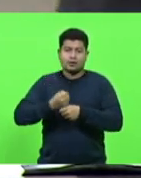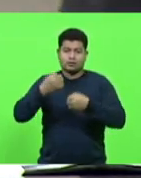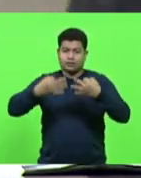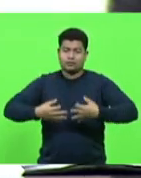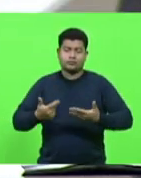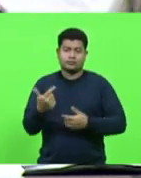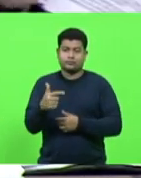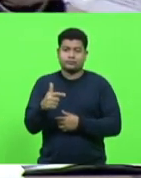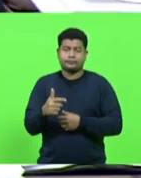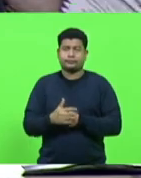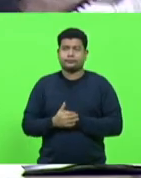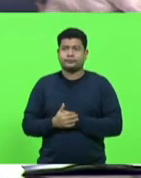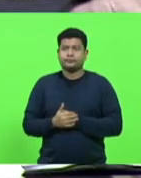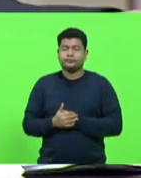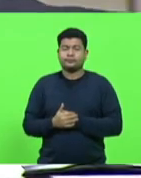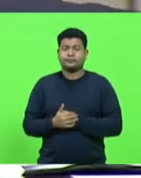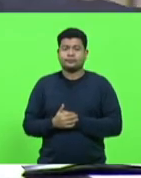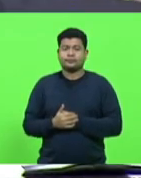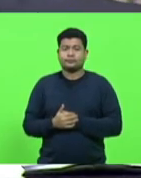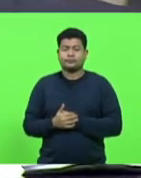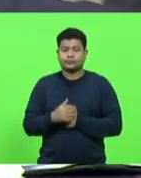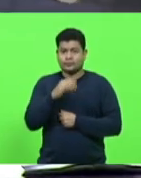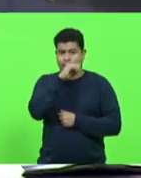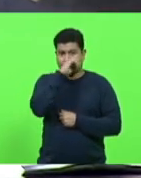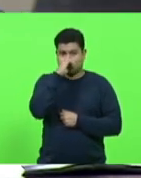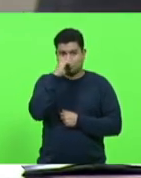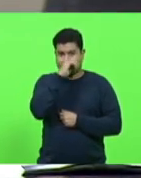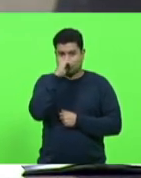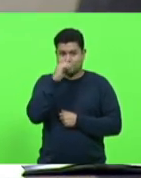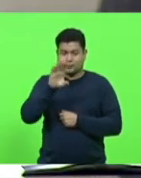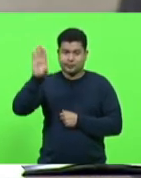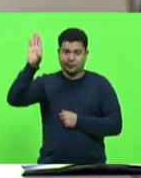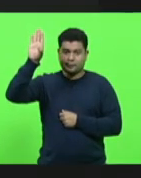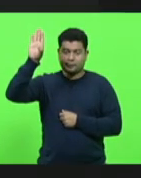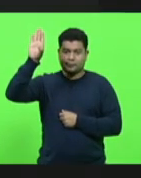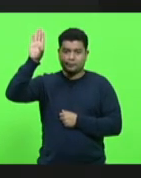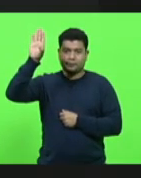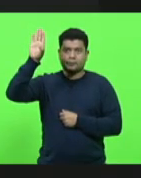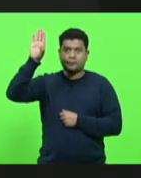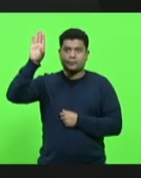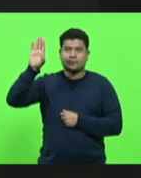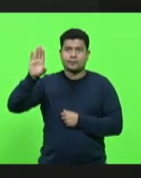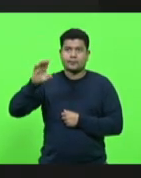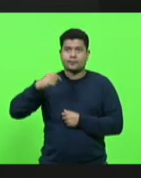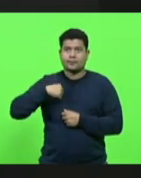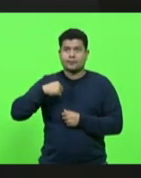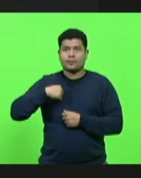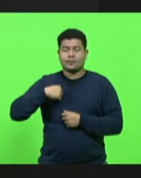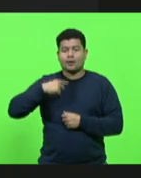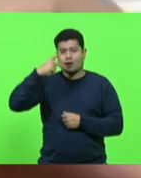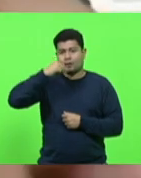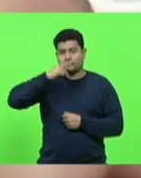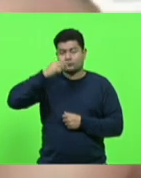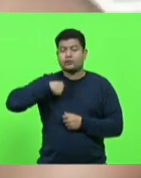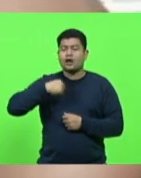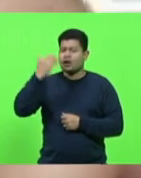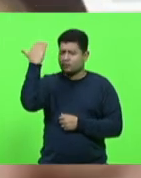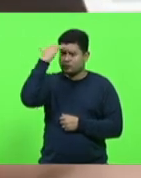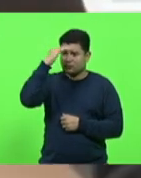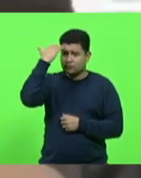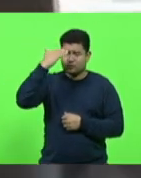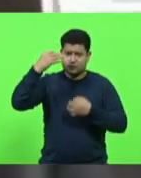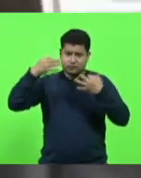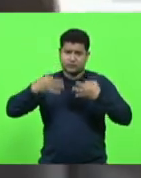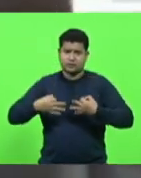retiramos a moção. Senhor presidente, por favor, pela ordem, uma questão de ordem. Eu compreendo exatamente